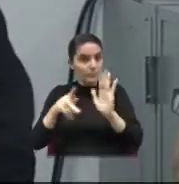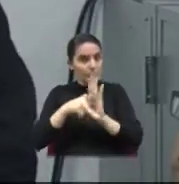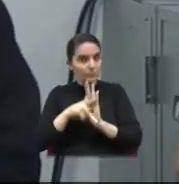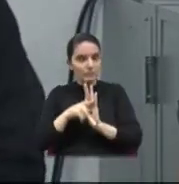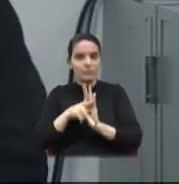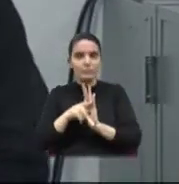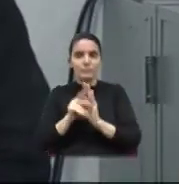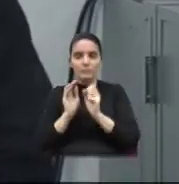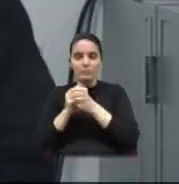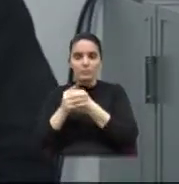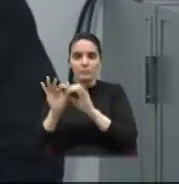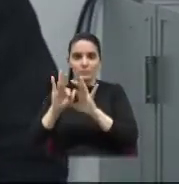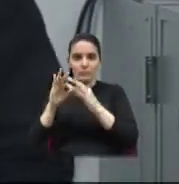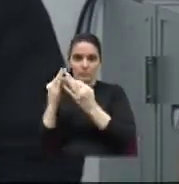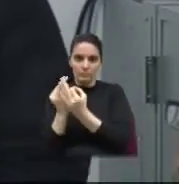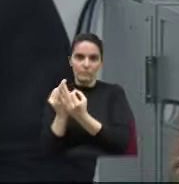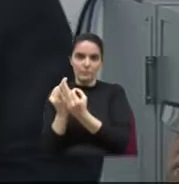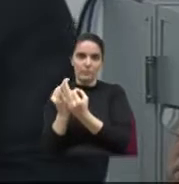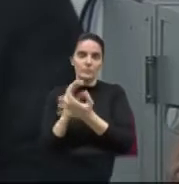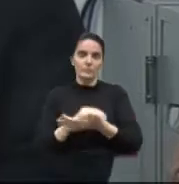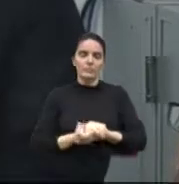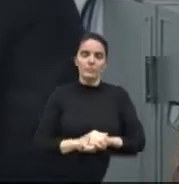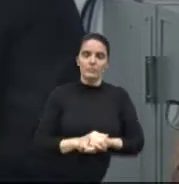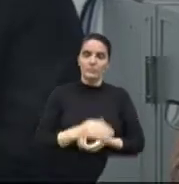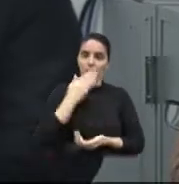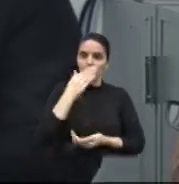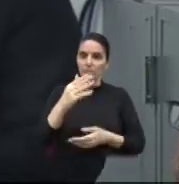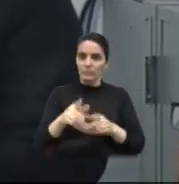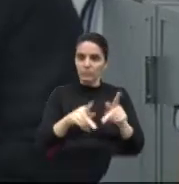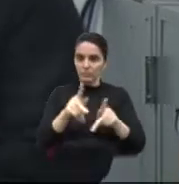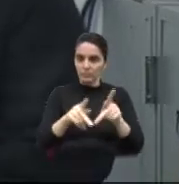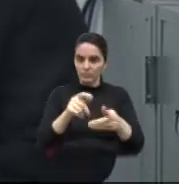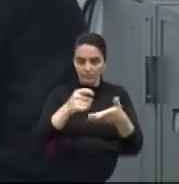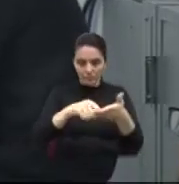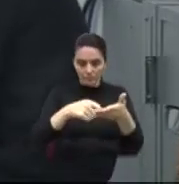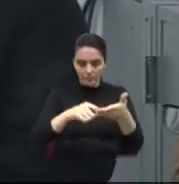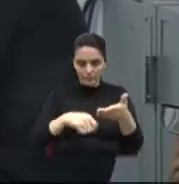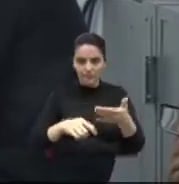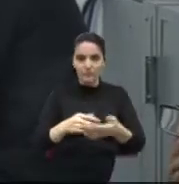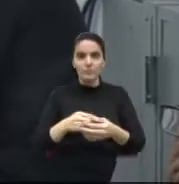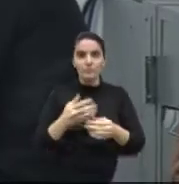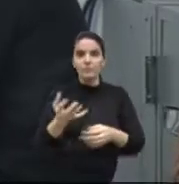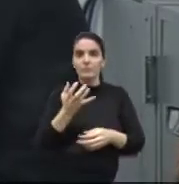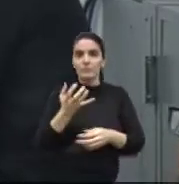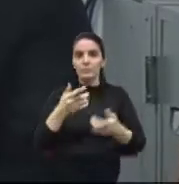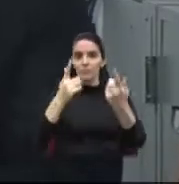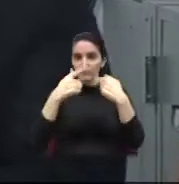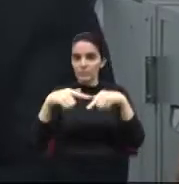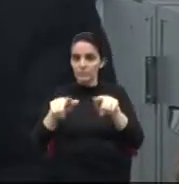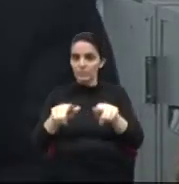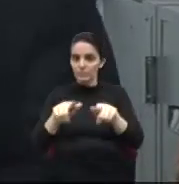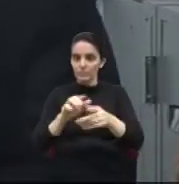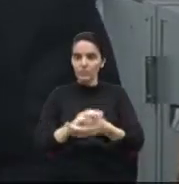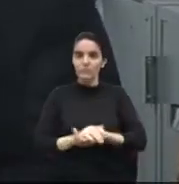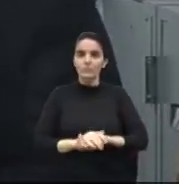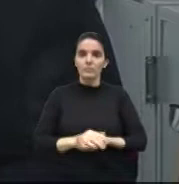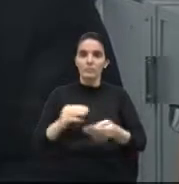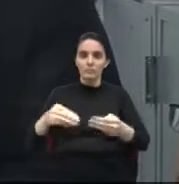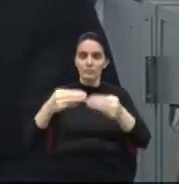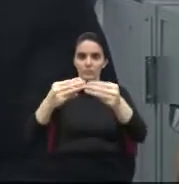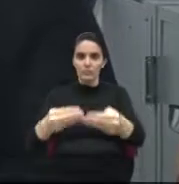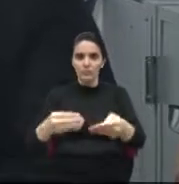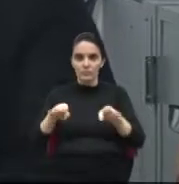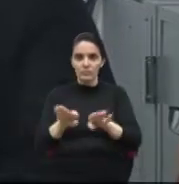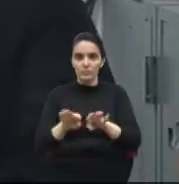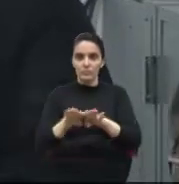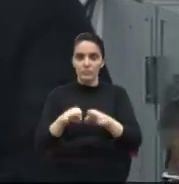E eles estavam pegando assinaturas contra essa moção e contra também algo que está tramitando no Senado,